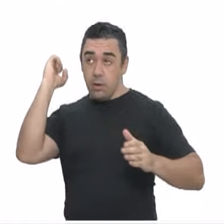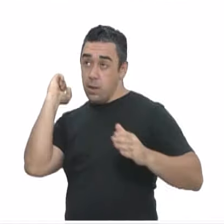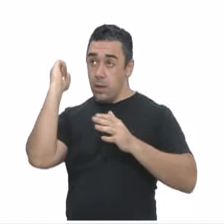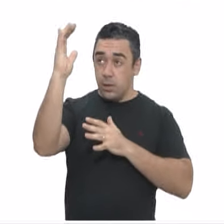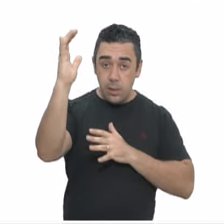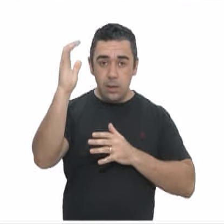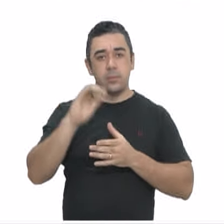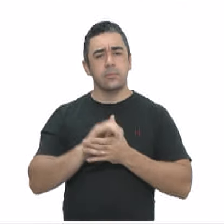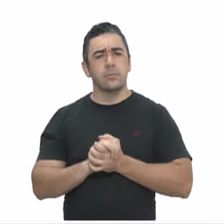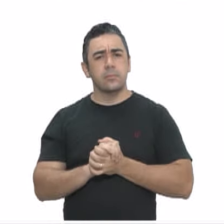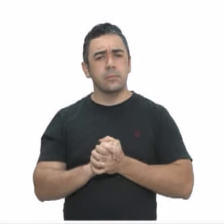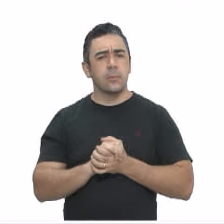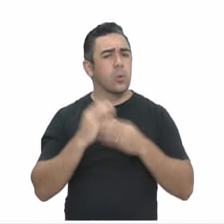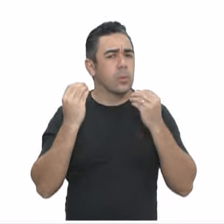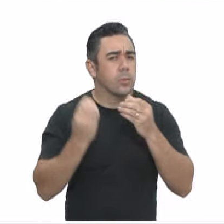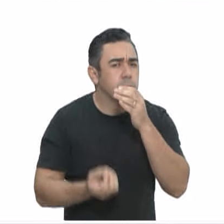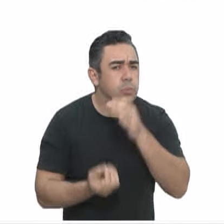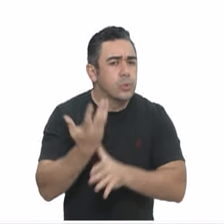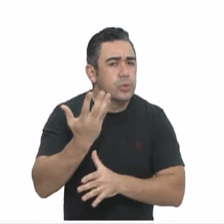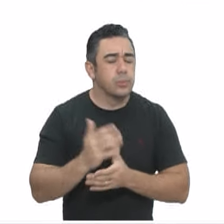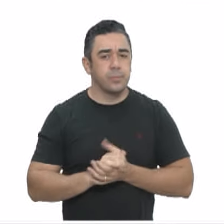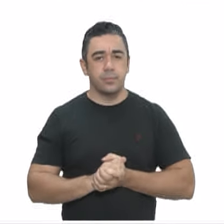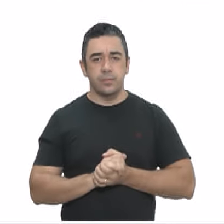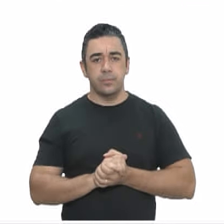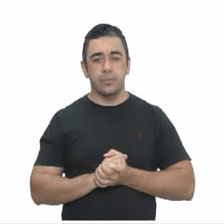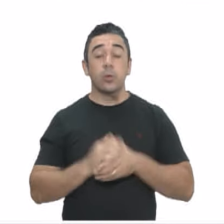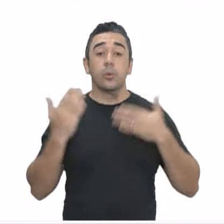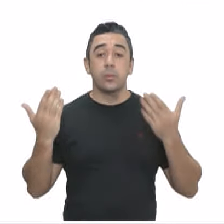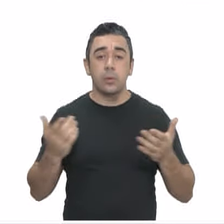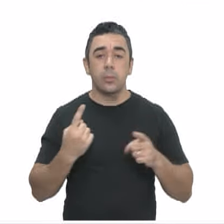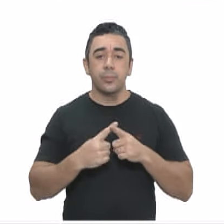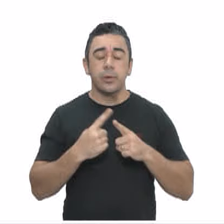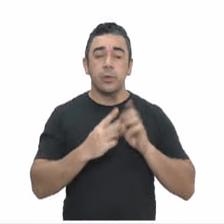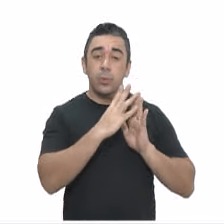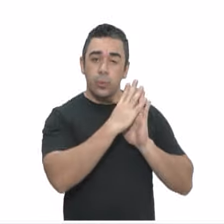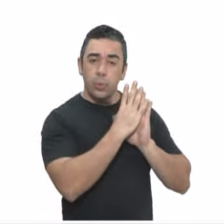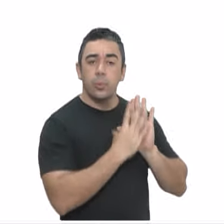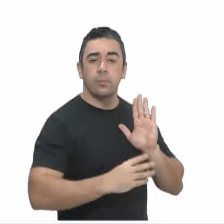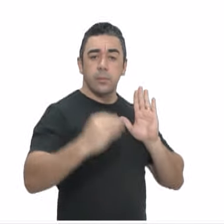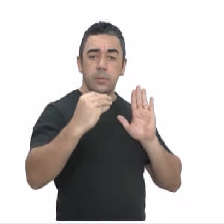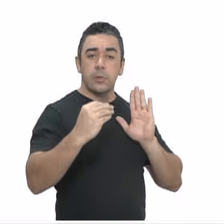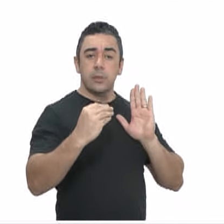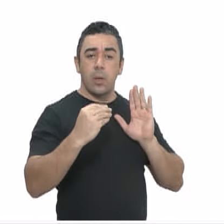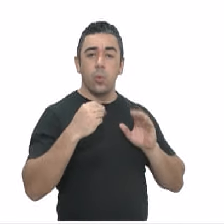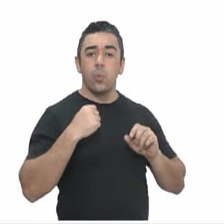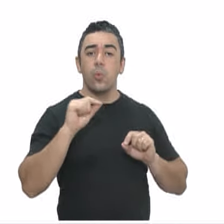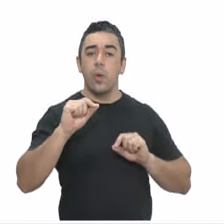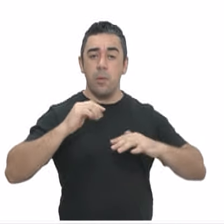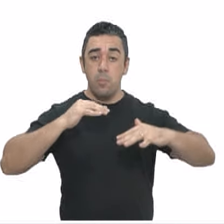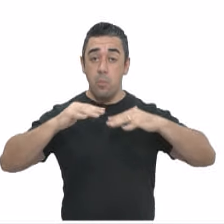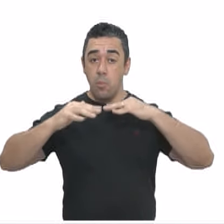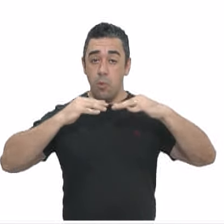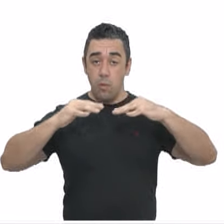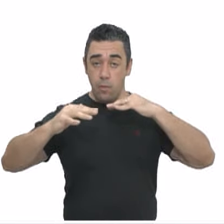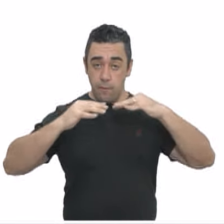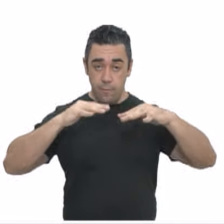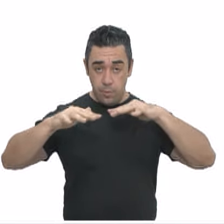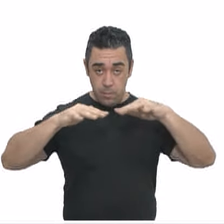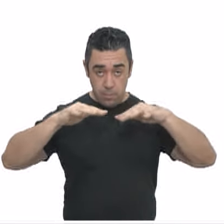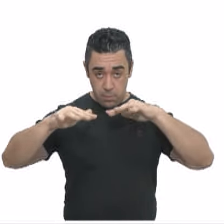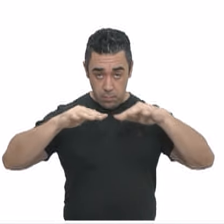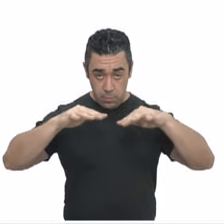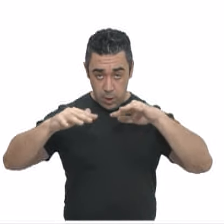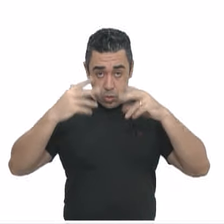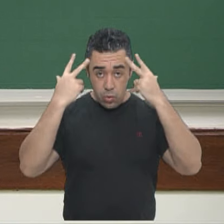Como que surgiu o atletismo? Surgiu da imitação dos movimentos naturais de atividade física